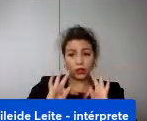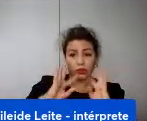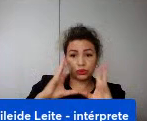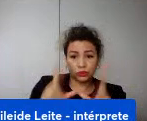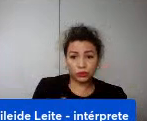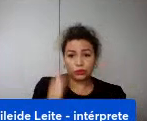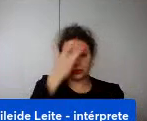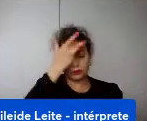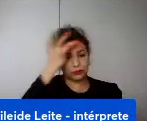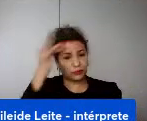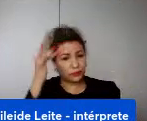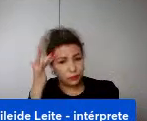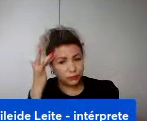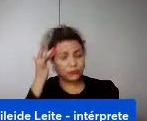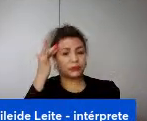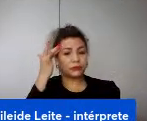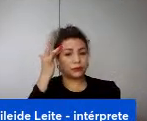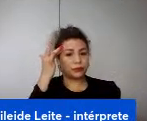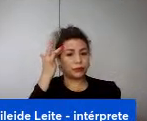assistem